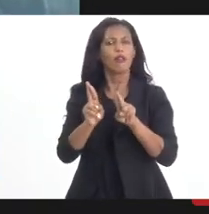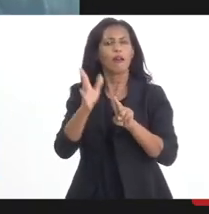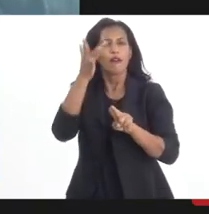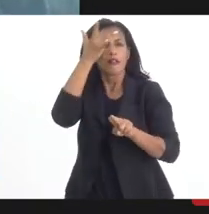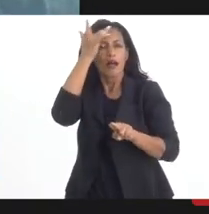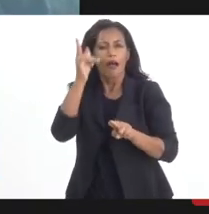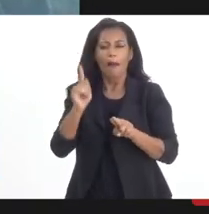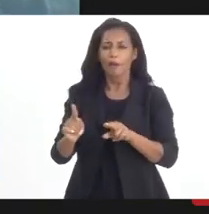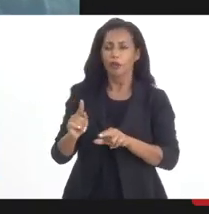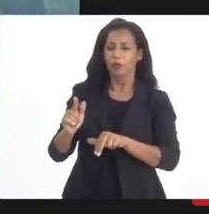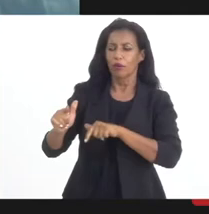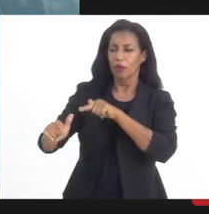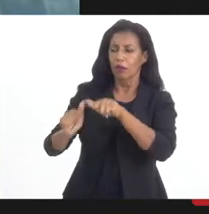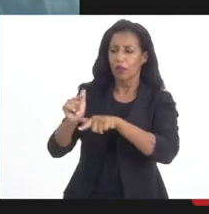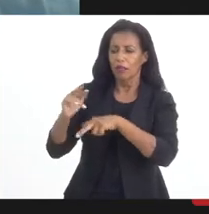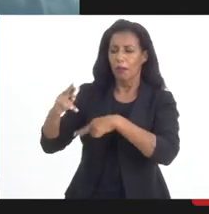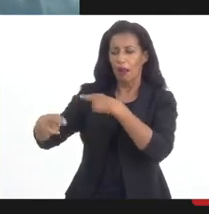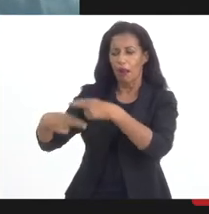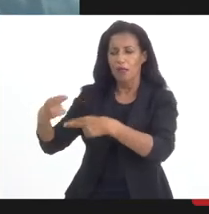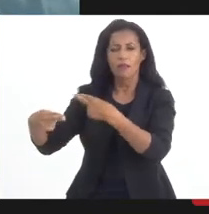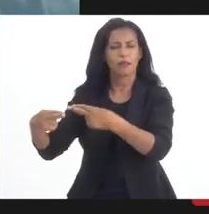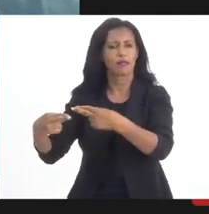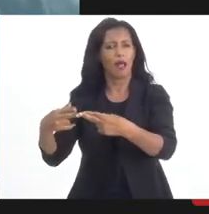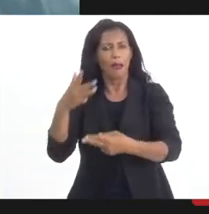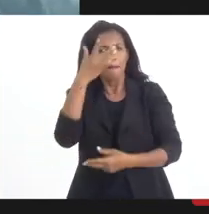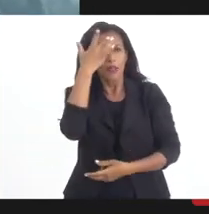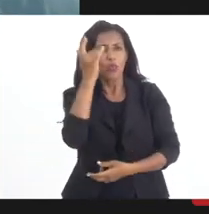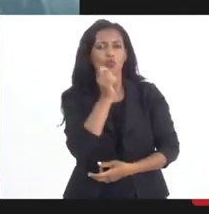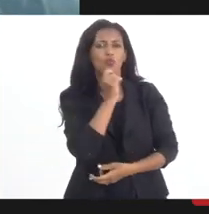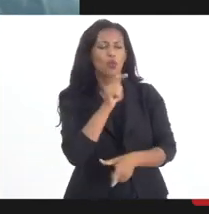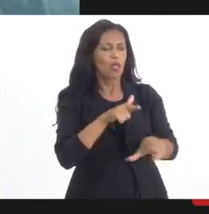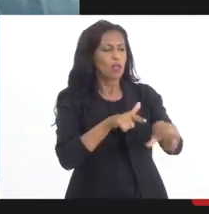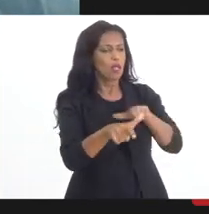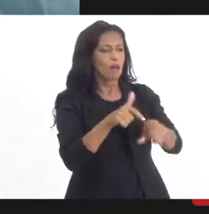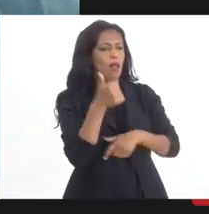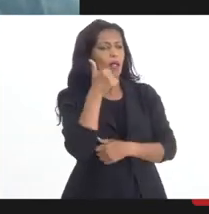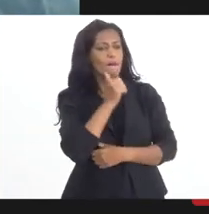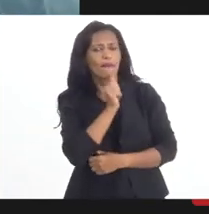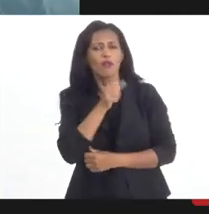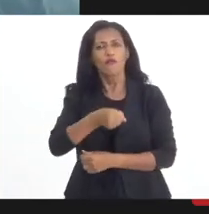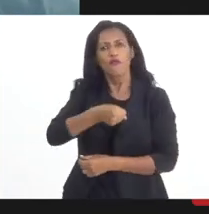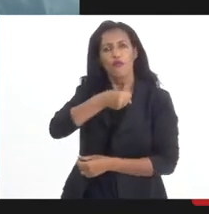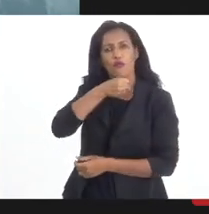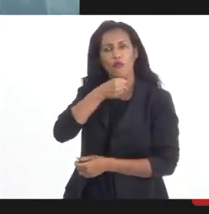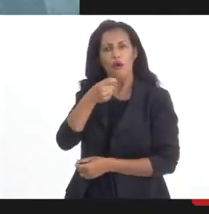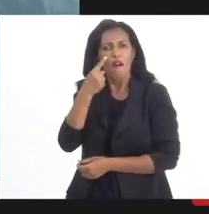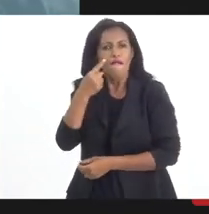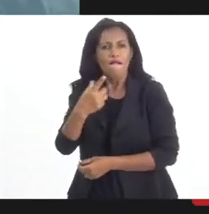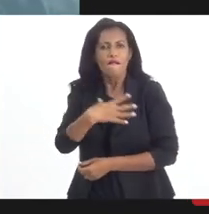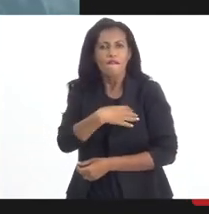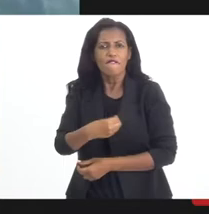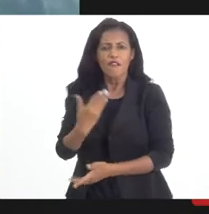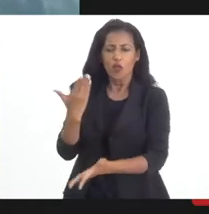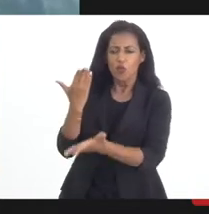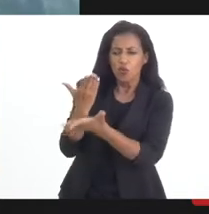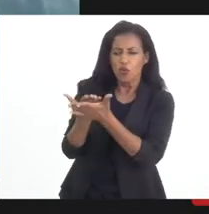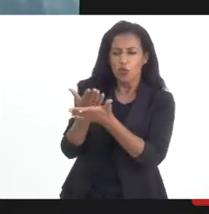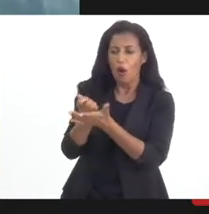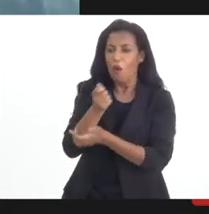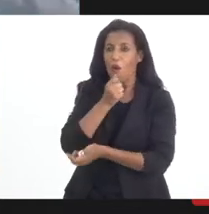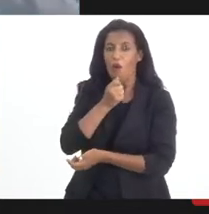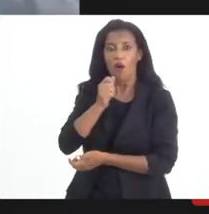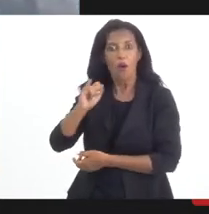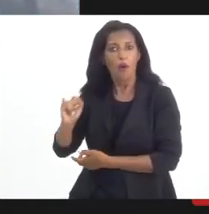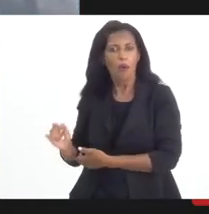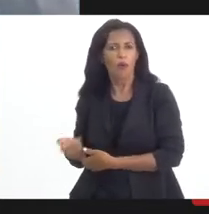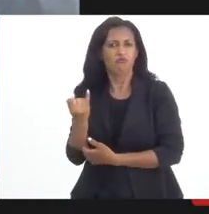ao reciclador, ao artesão, ao desempregado, à mãe, à avó, que quer ver o seu filho estudar, que não teve condições,